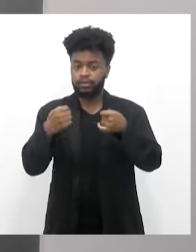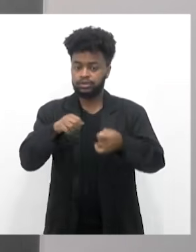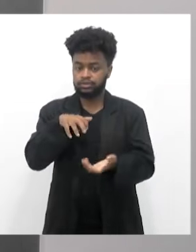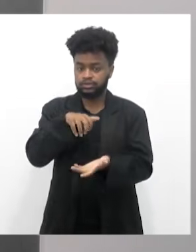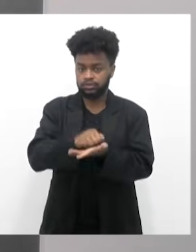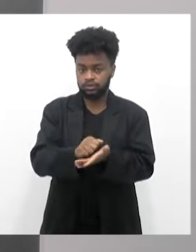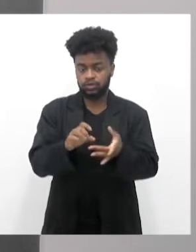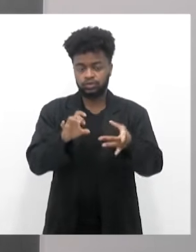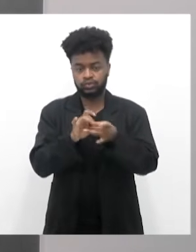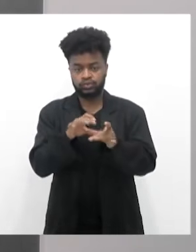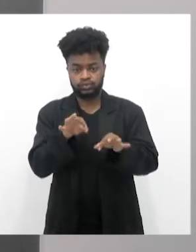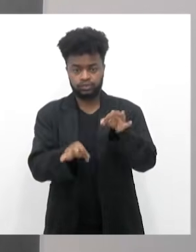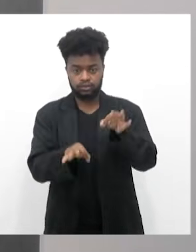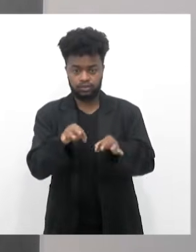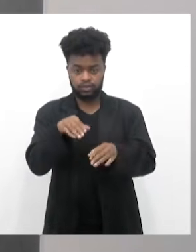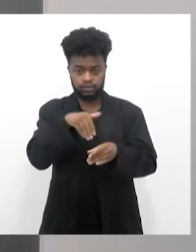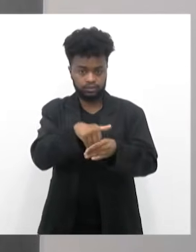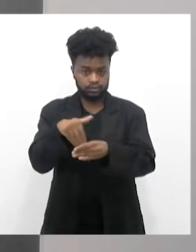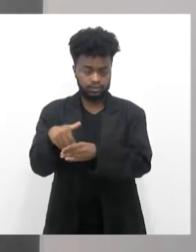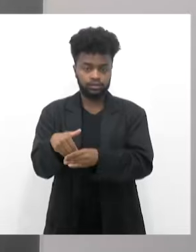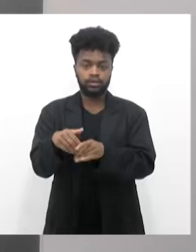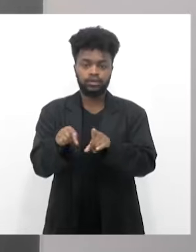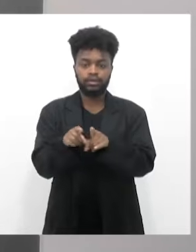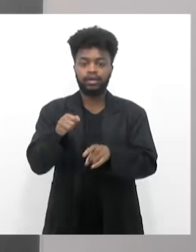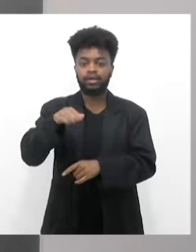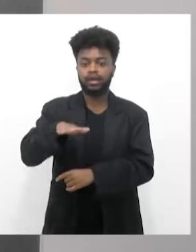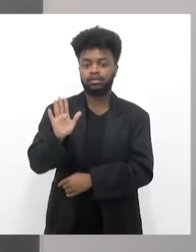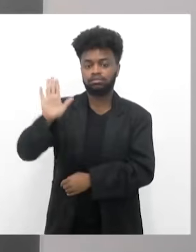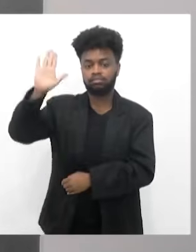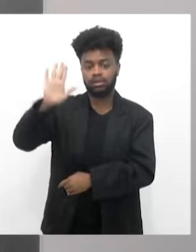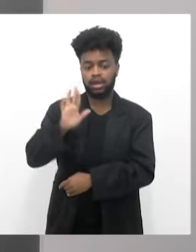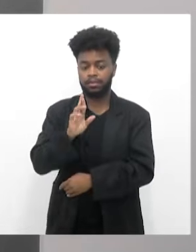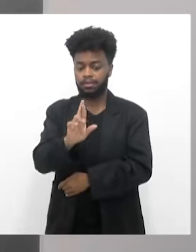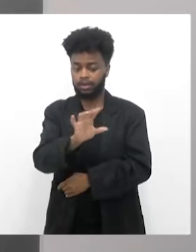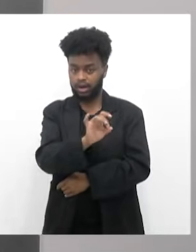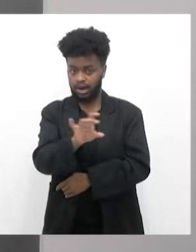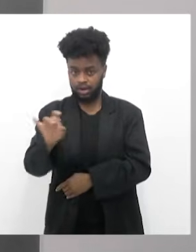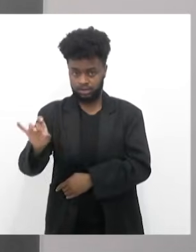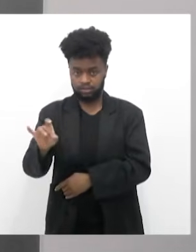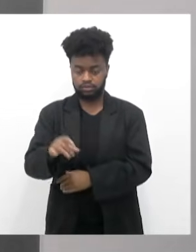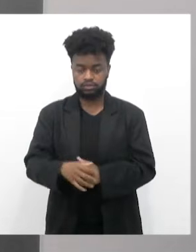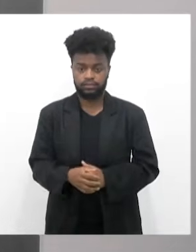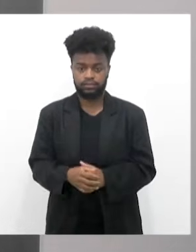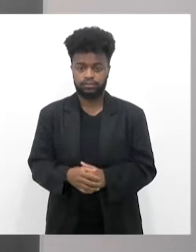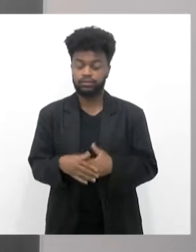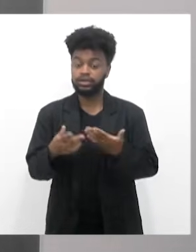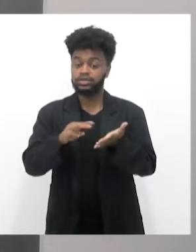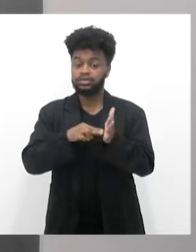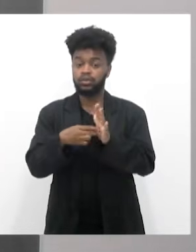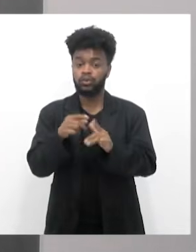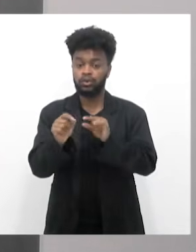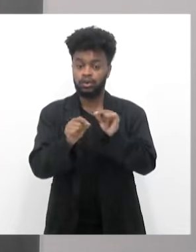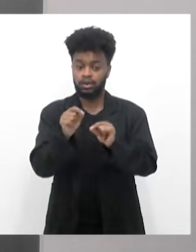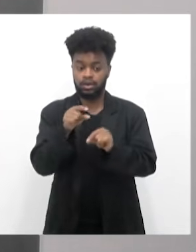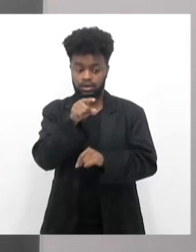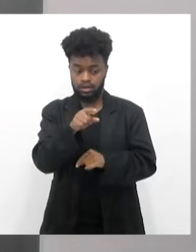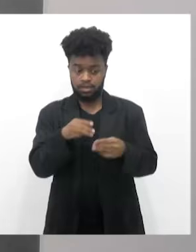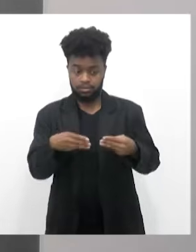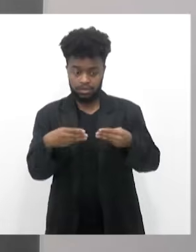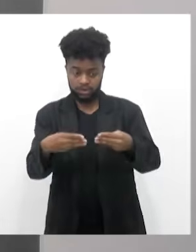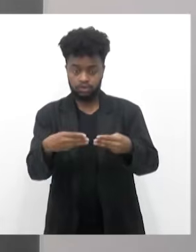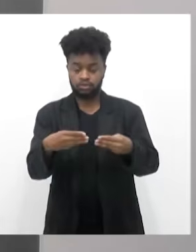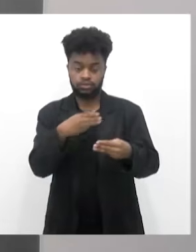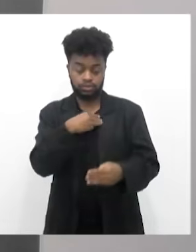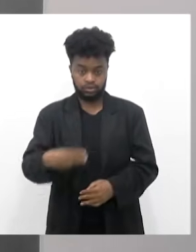à Justiça Eleitoral, da candidatura que o representa. Candidatura que o representa é o termo que o ministro colocou